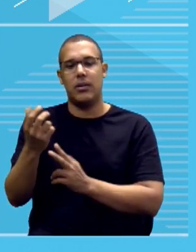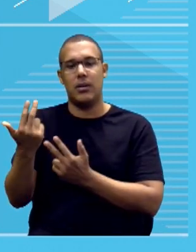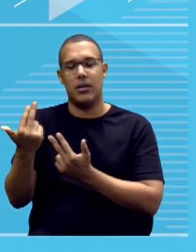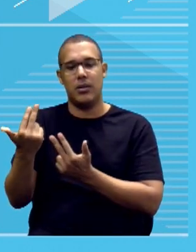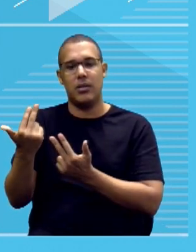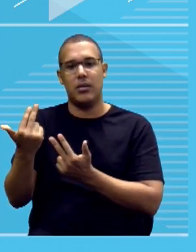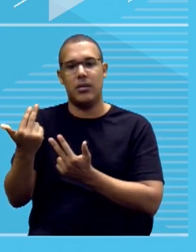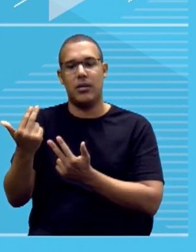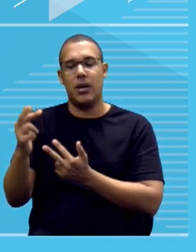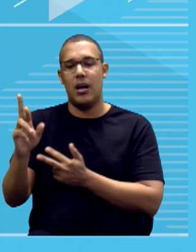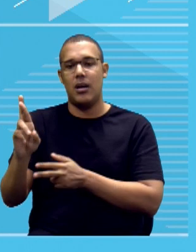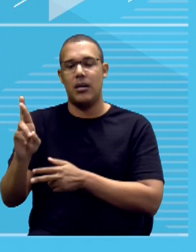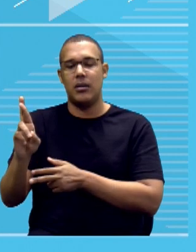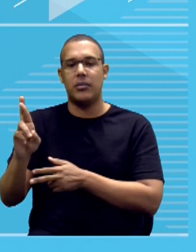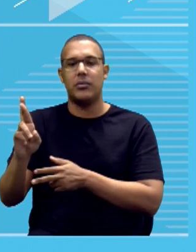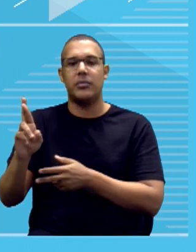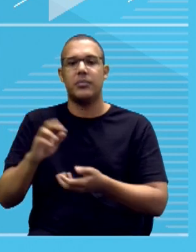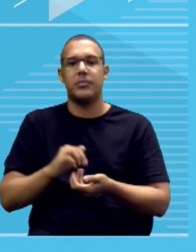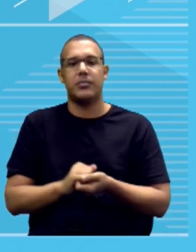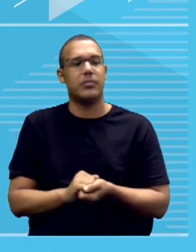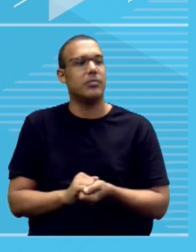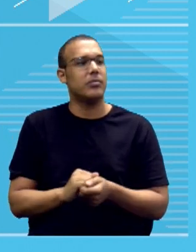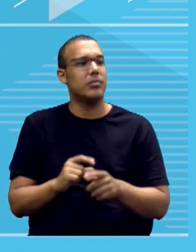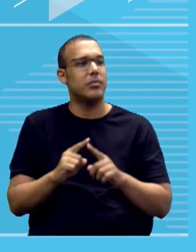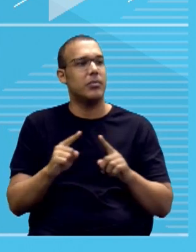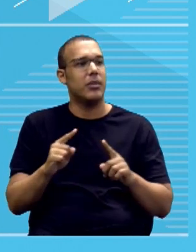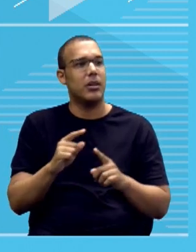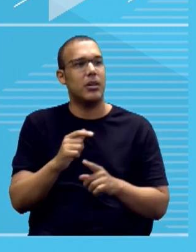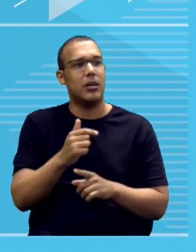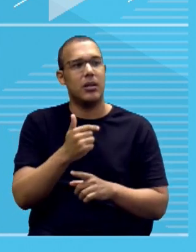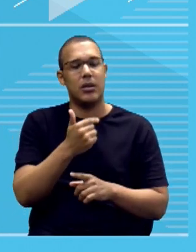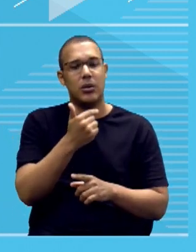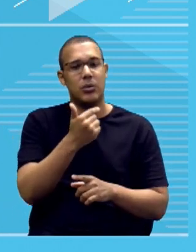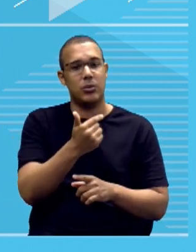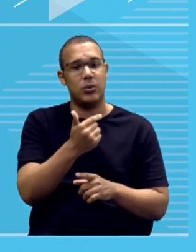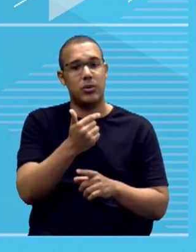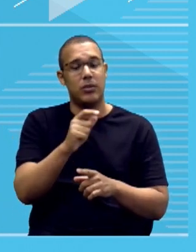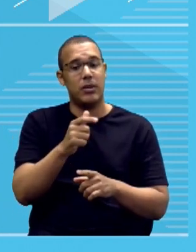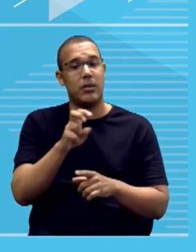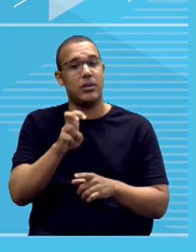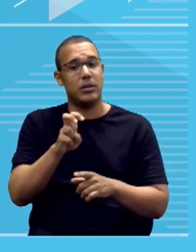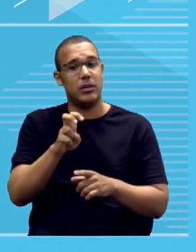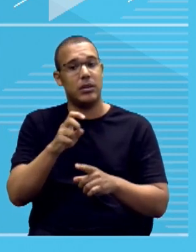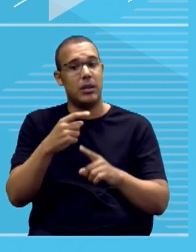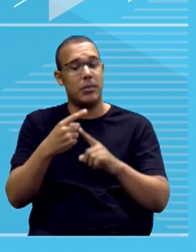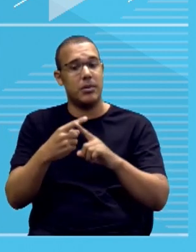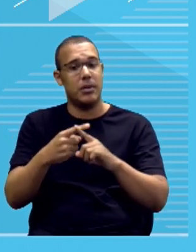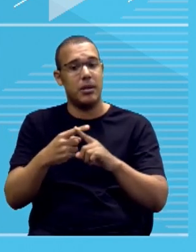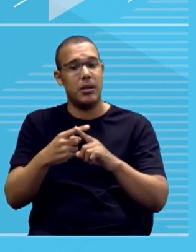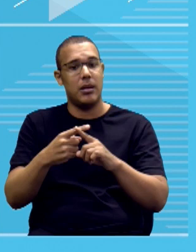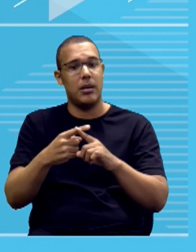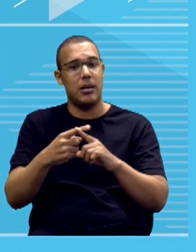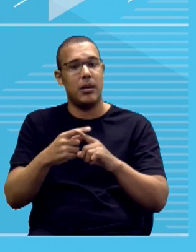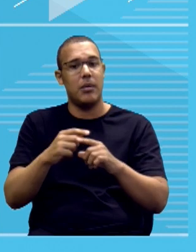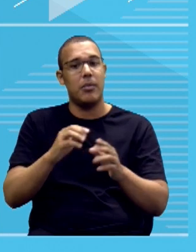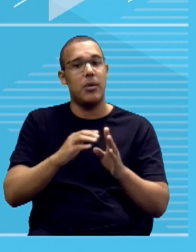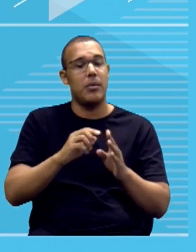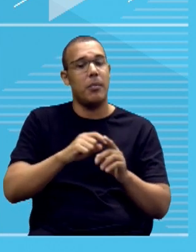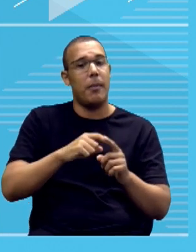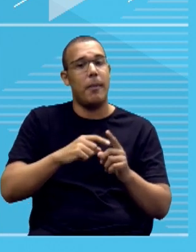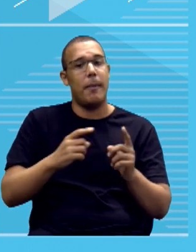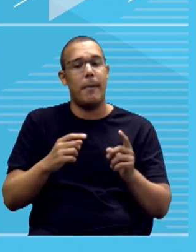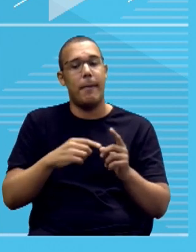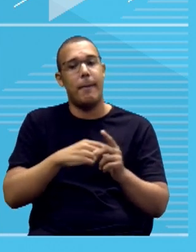igual a R. Só que o 2,5 está multiplicando. Se ele está multiplicando, eu posso passar para o outro lado